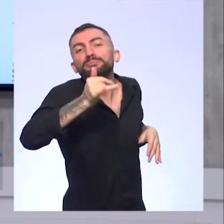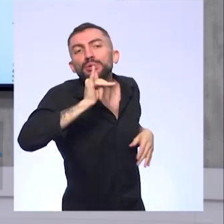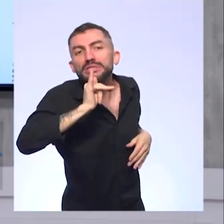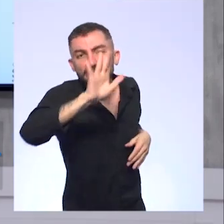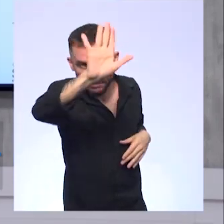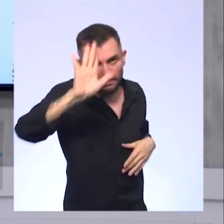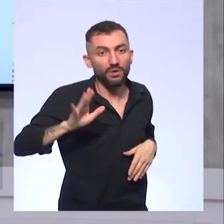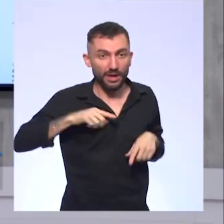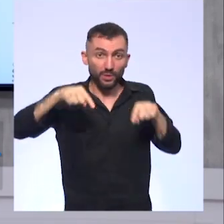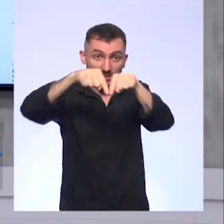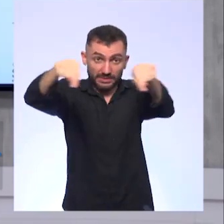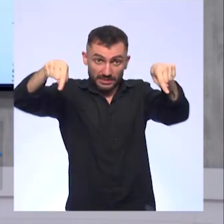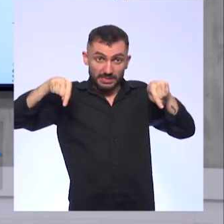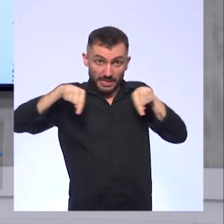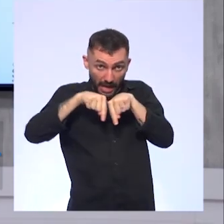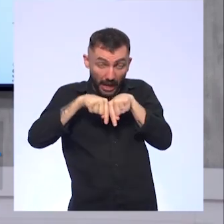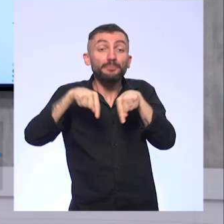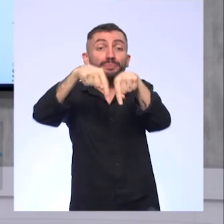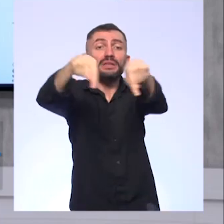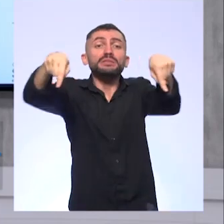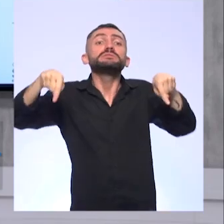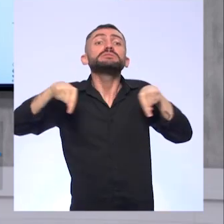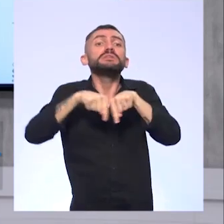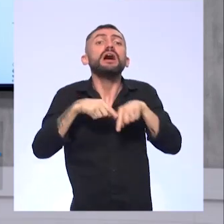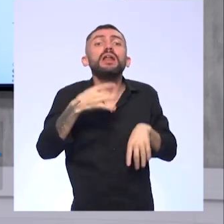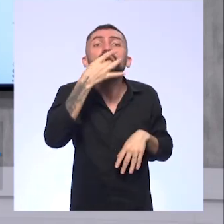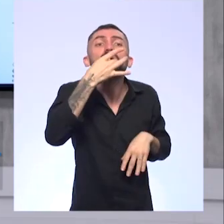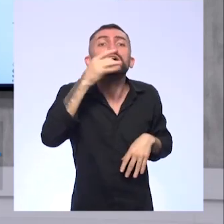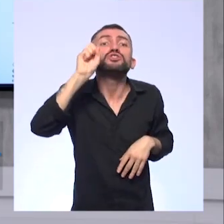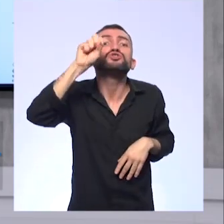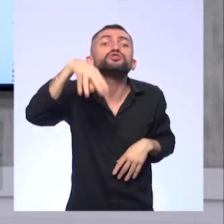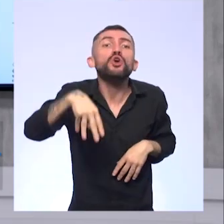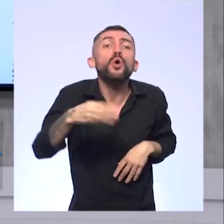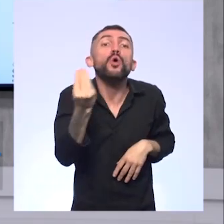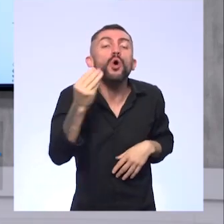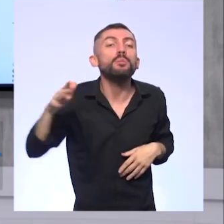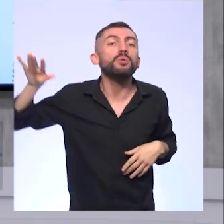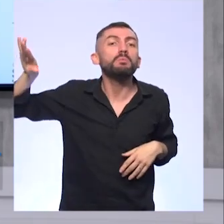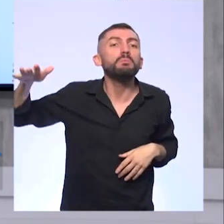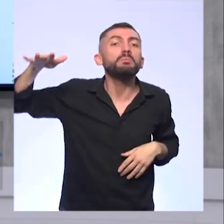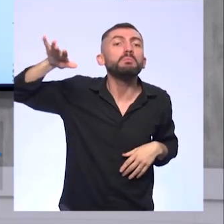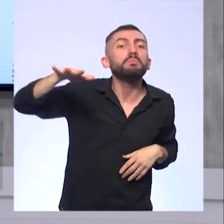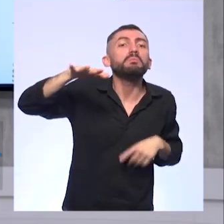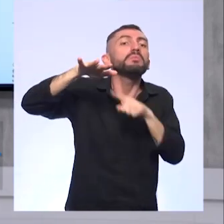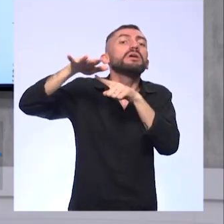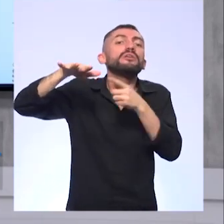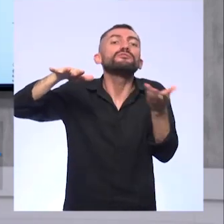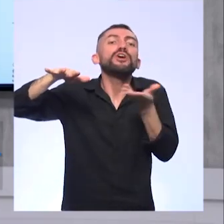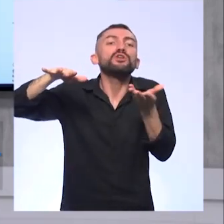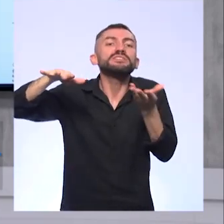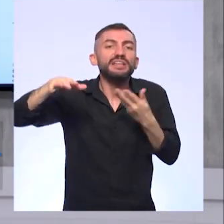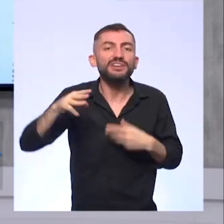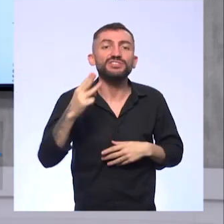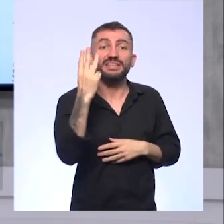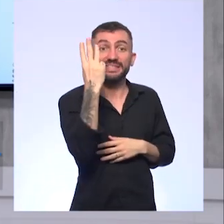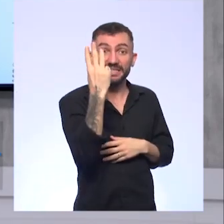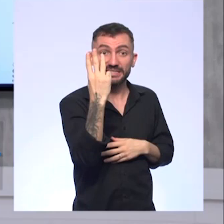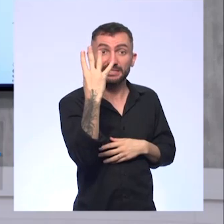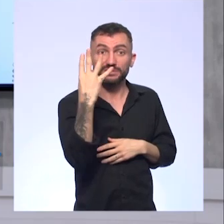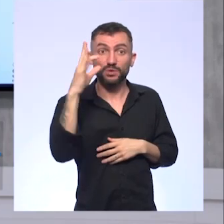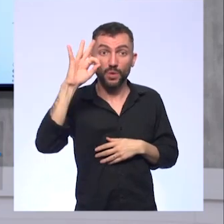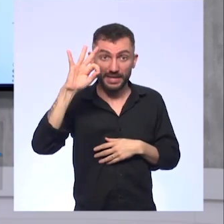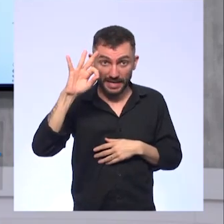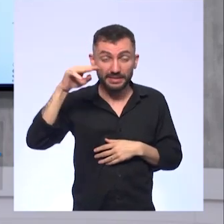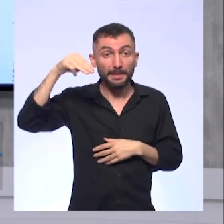sala né sua fala que provavelmente o som ele se propaga com uma velocidade em torno de uns 340 metros por